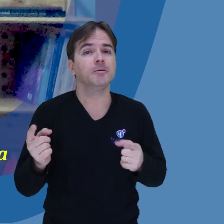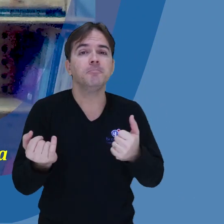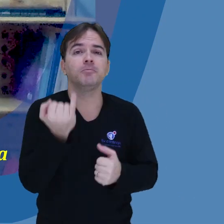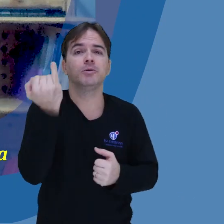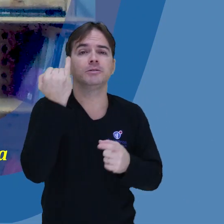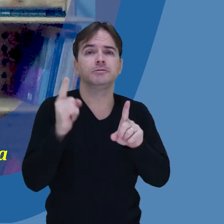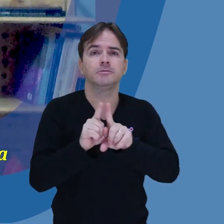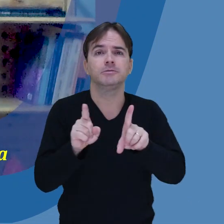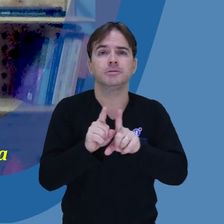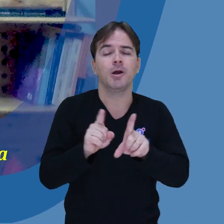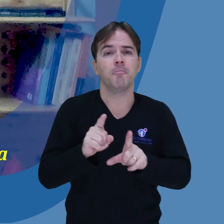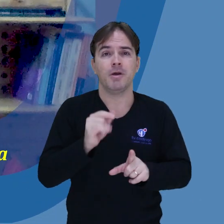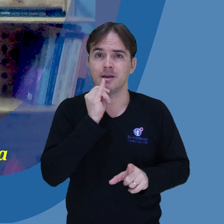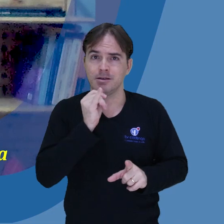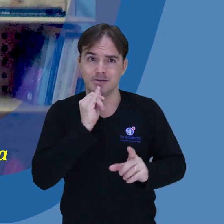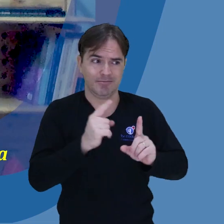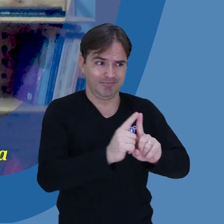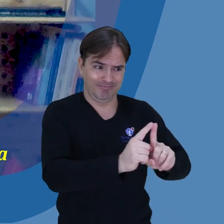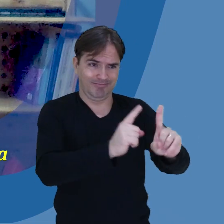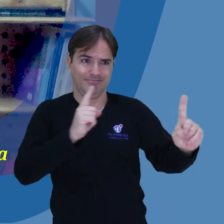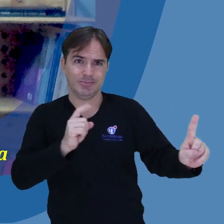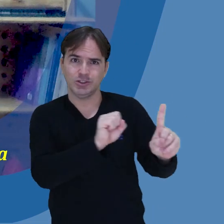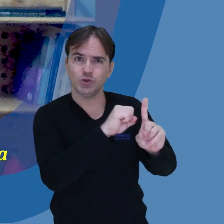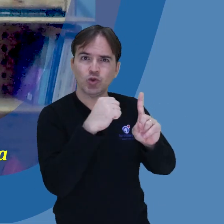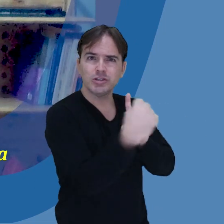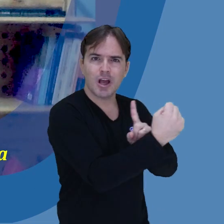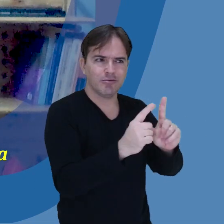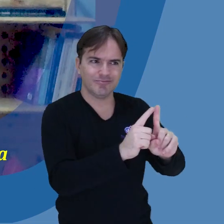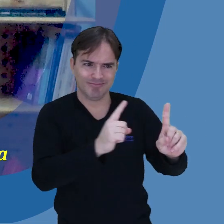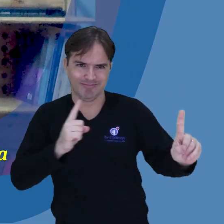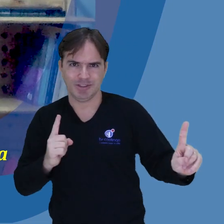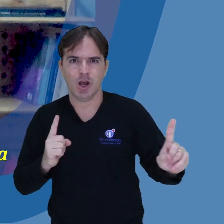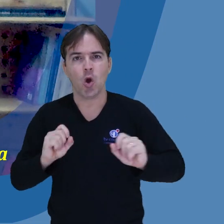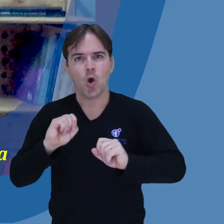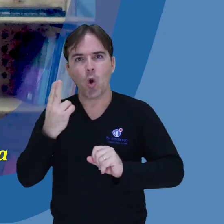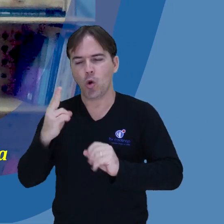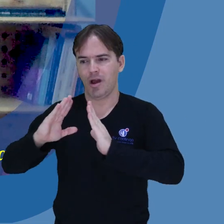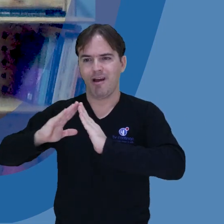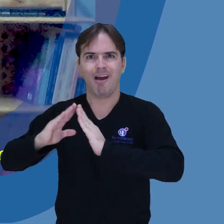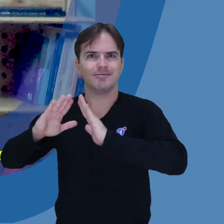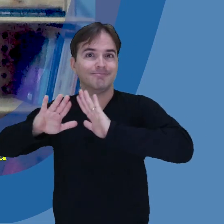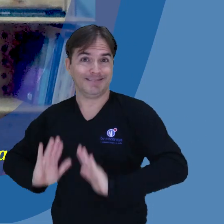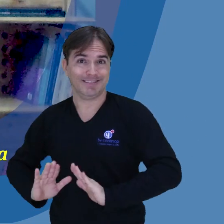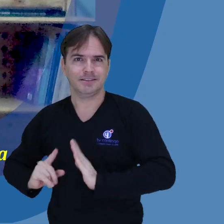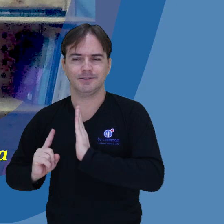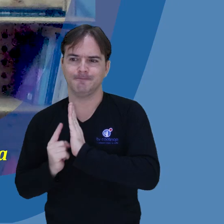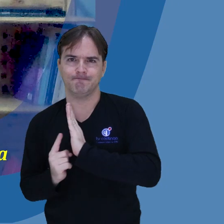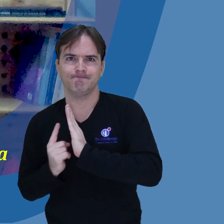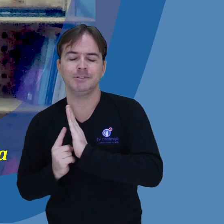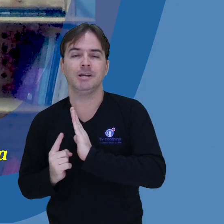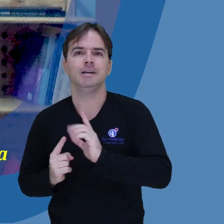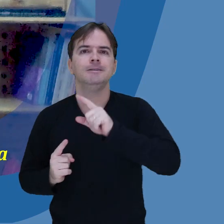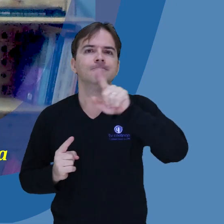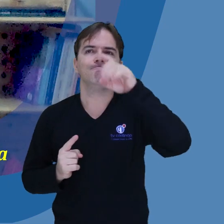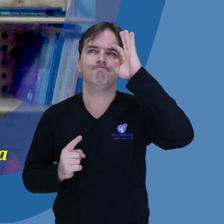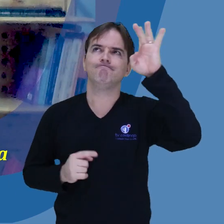essa medida do distanciamento social, que tem sido chamada também de confinamento, tem produzido